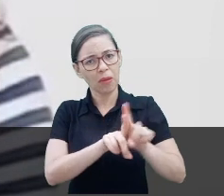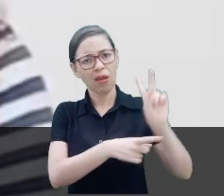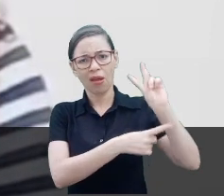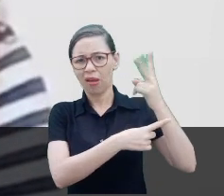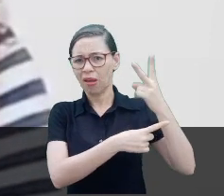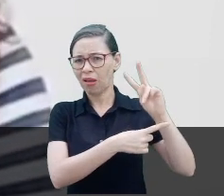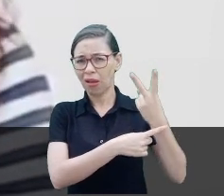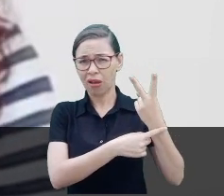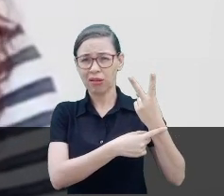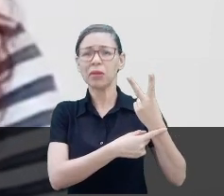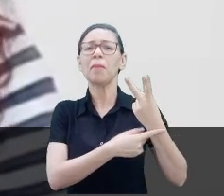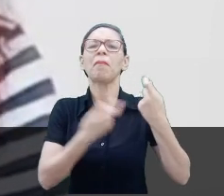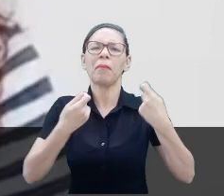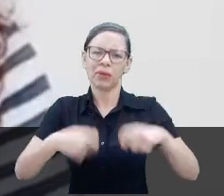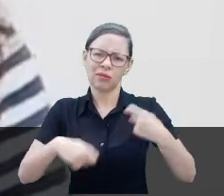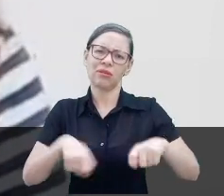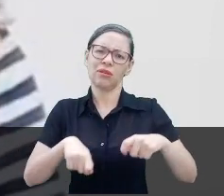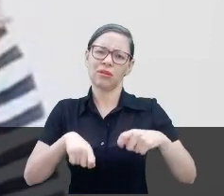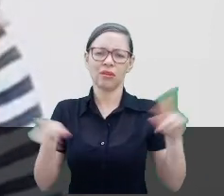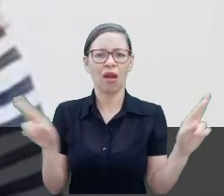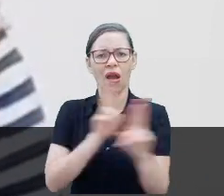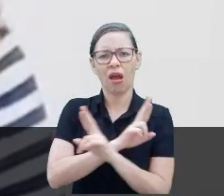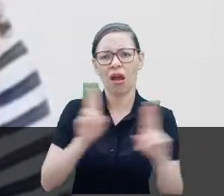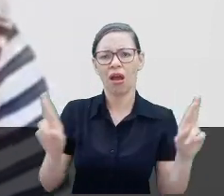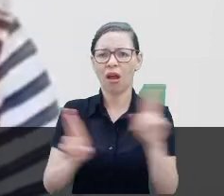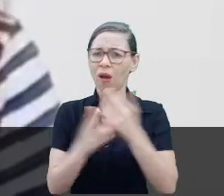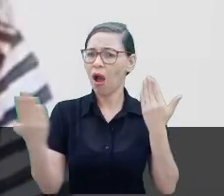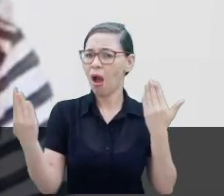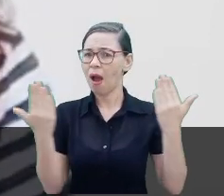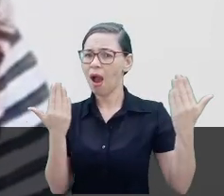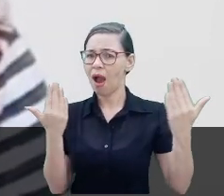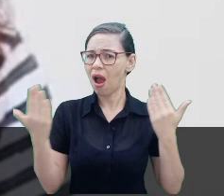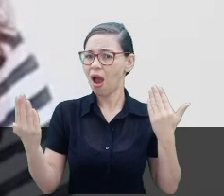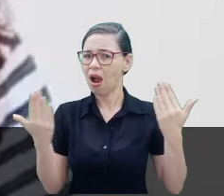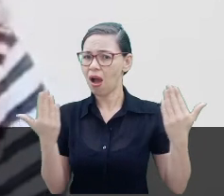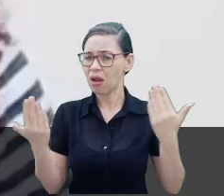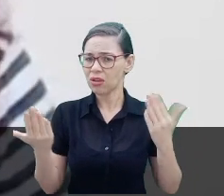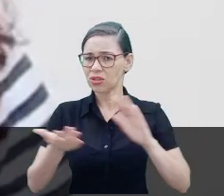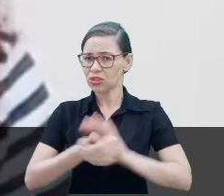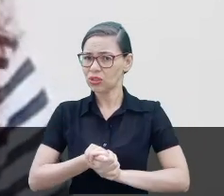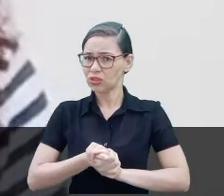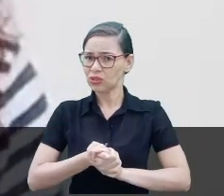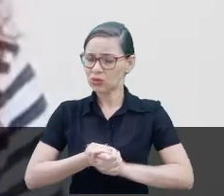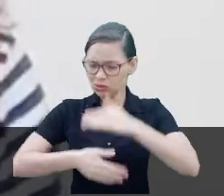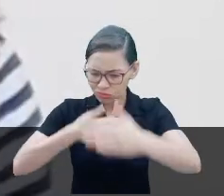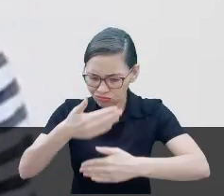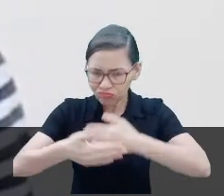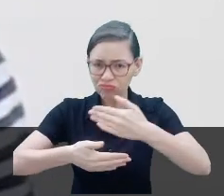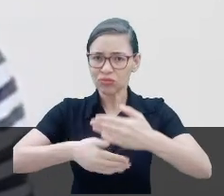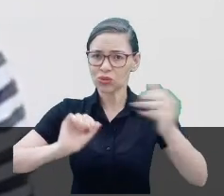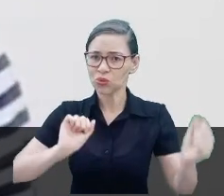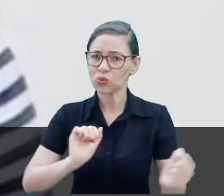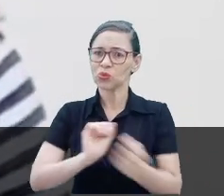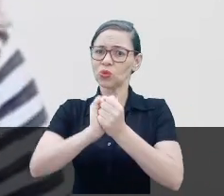como exercício, é inevitável que essa psicologia também tenha algo a dizer sobre, tenha algo a construir junto, mais do que